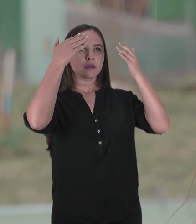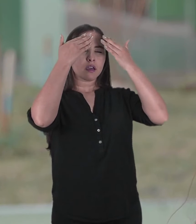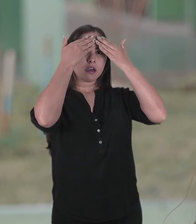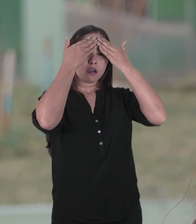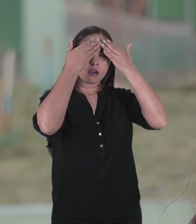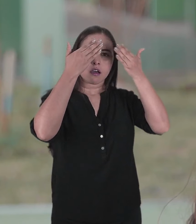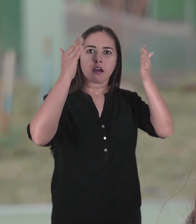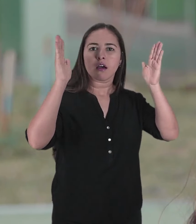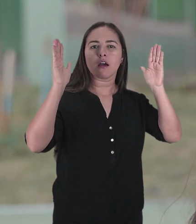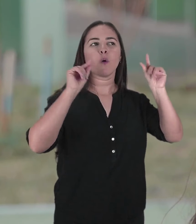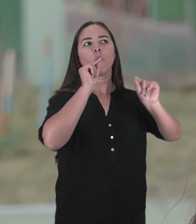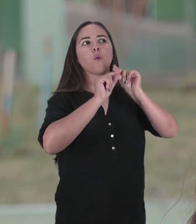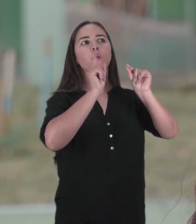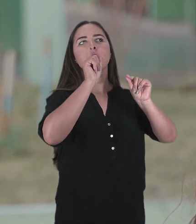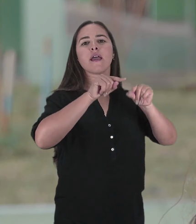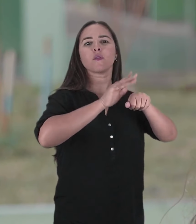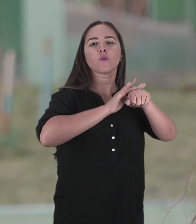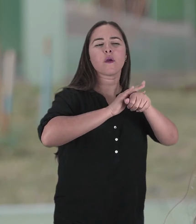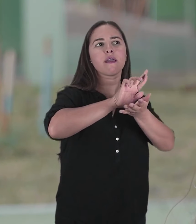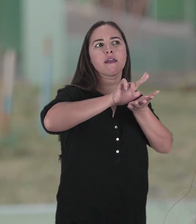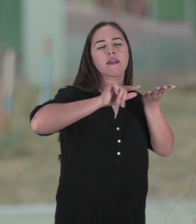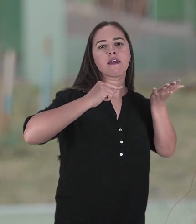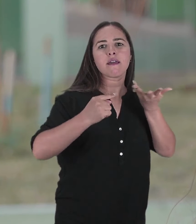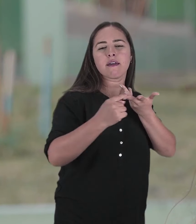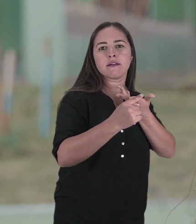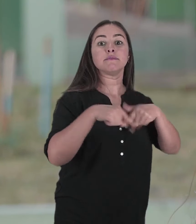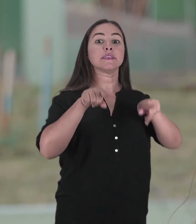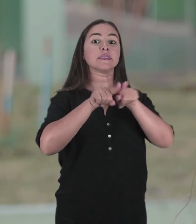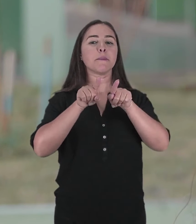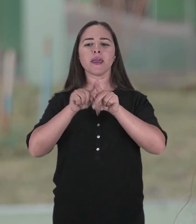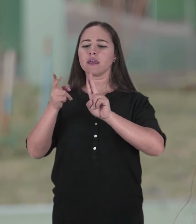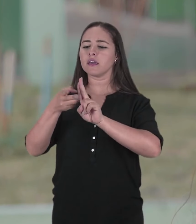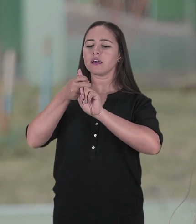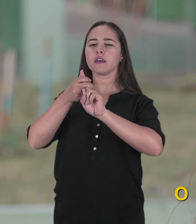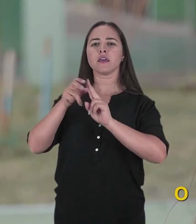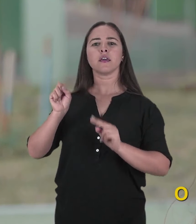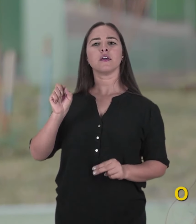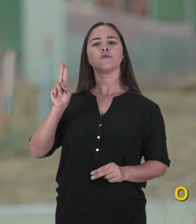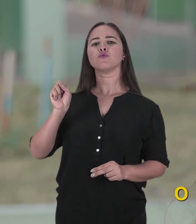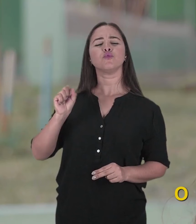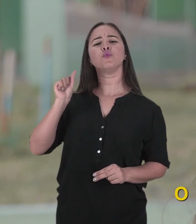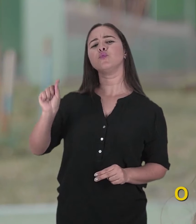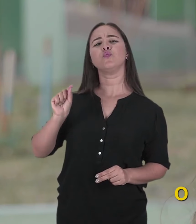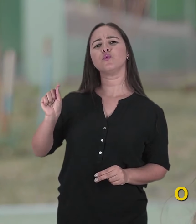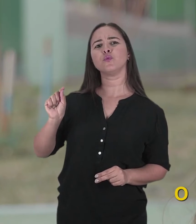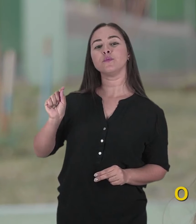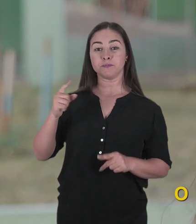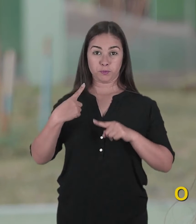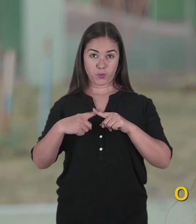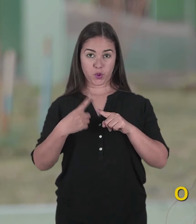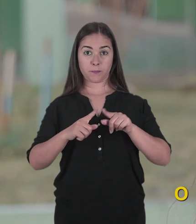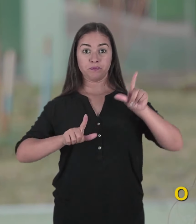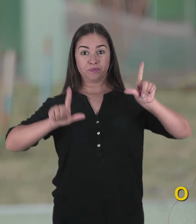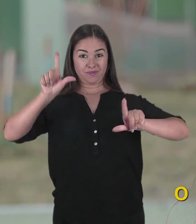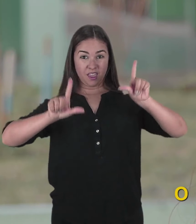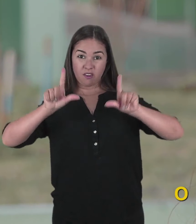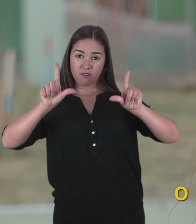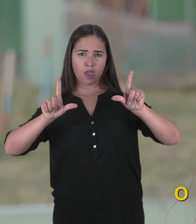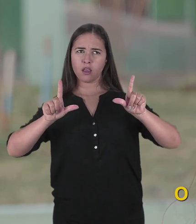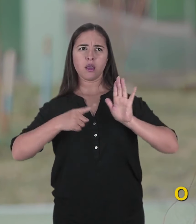para o que é as arboviroses, mas também para o que é o SUS. Porque na televisão